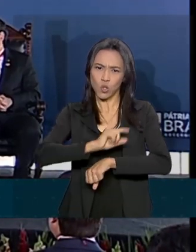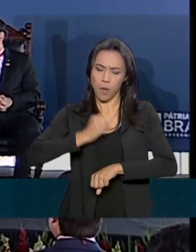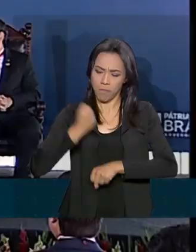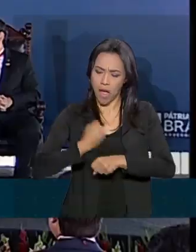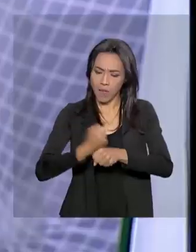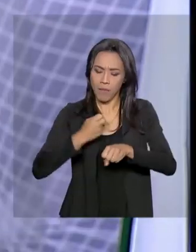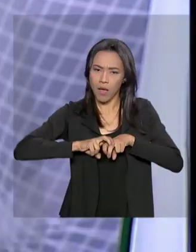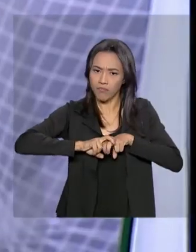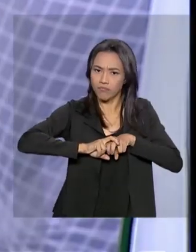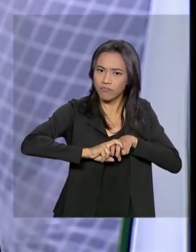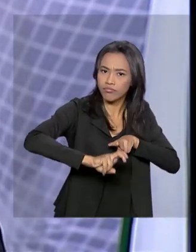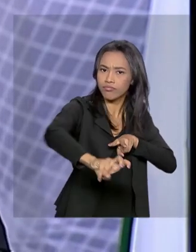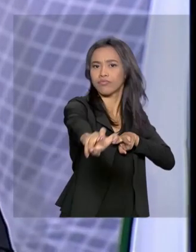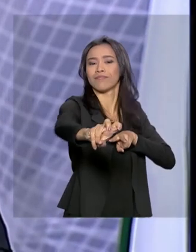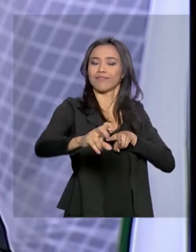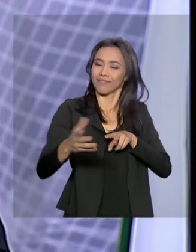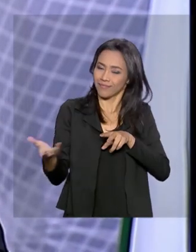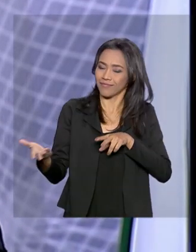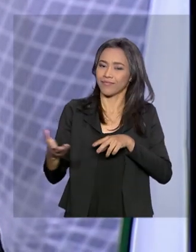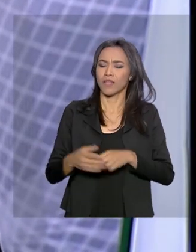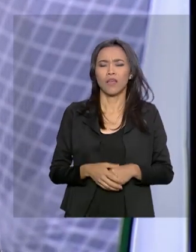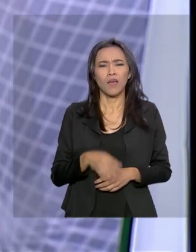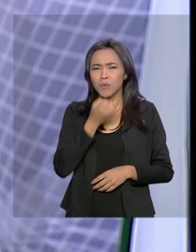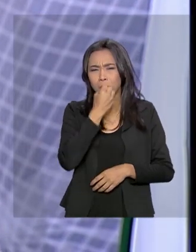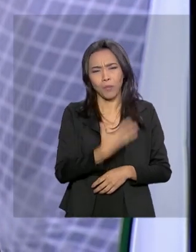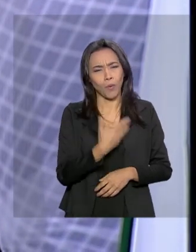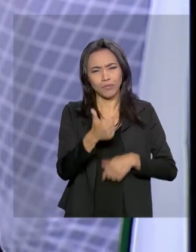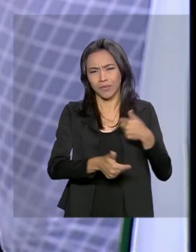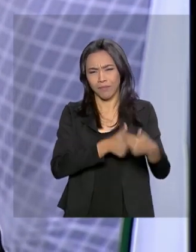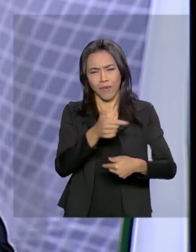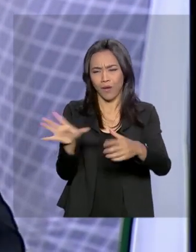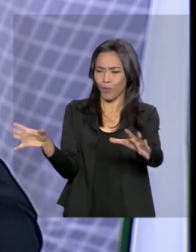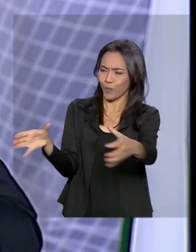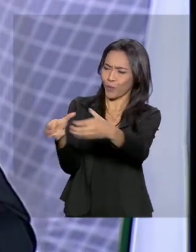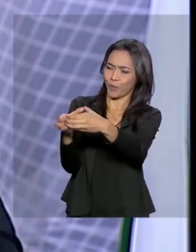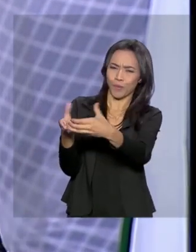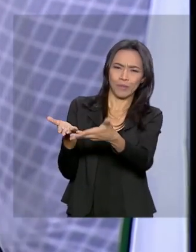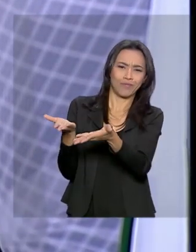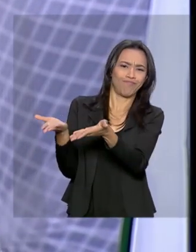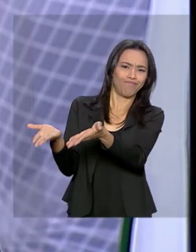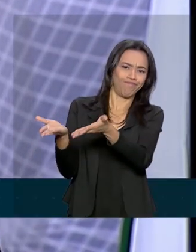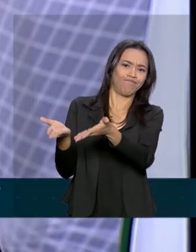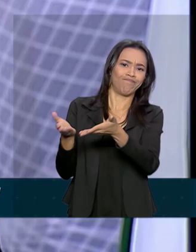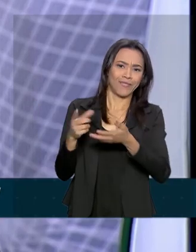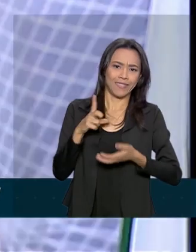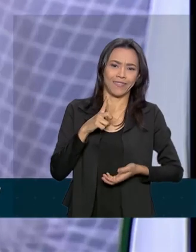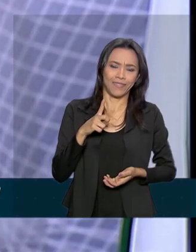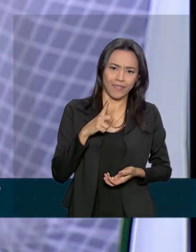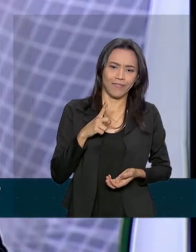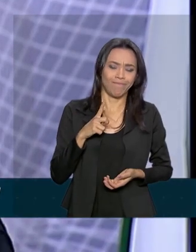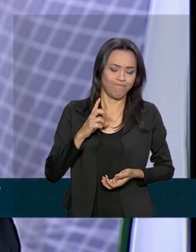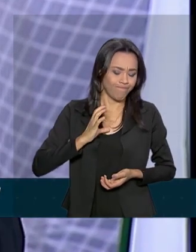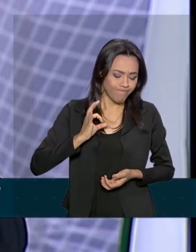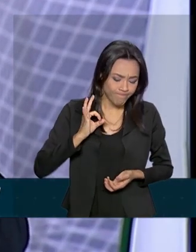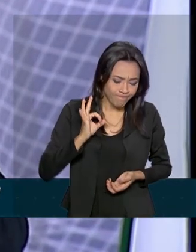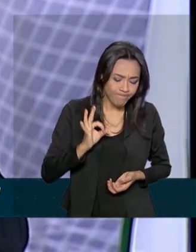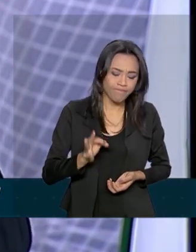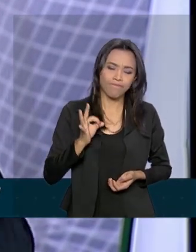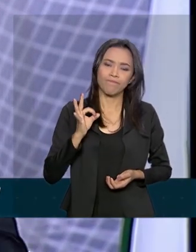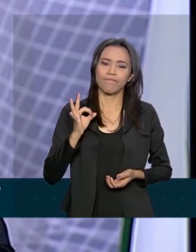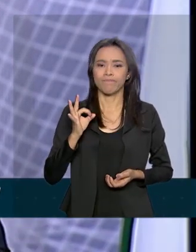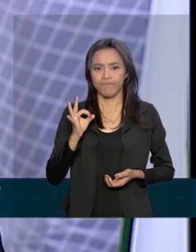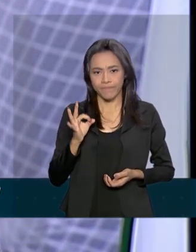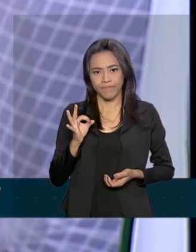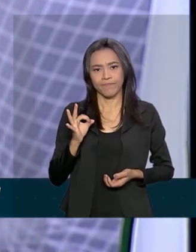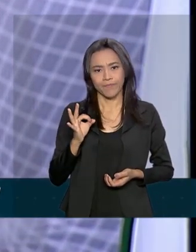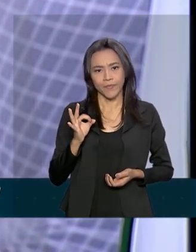Realmente é muito bom trabalhar com uma equipe que tem realmente